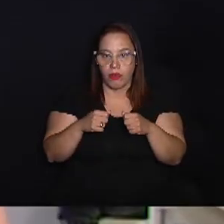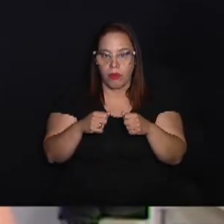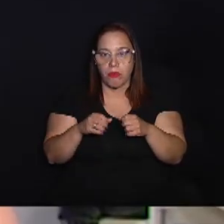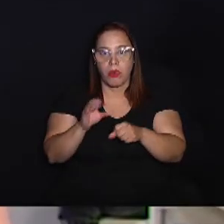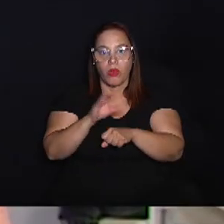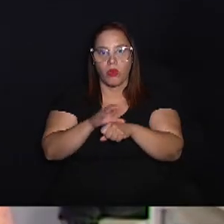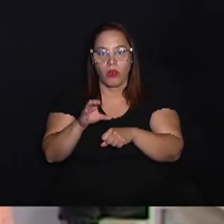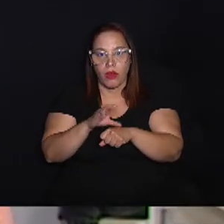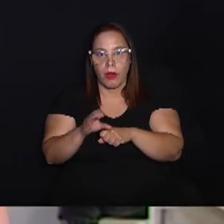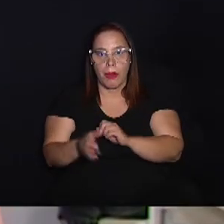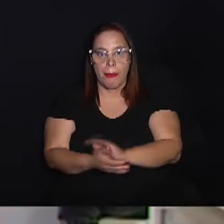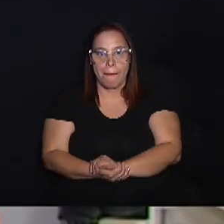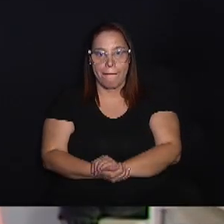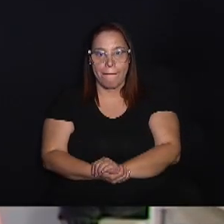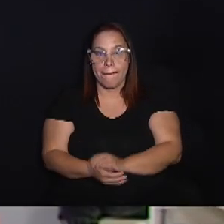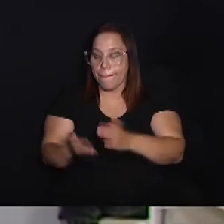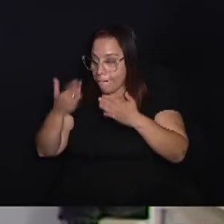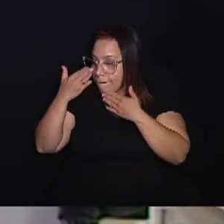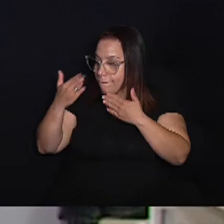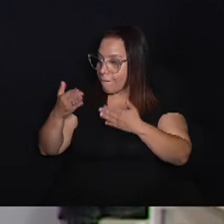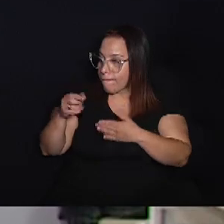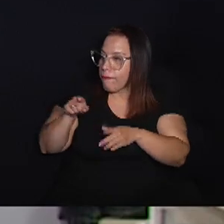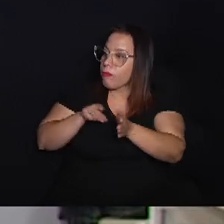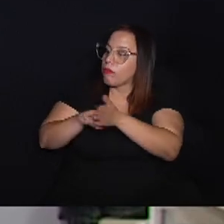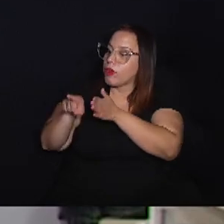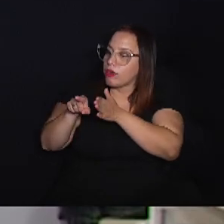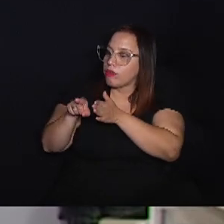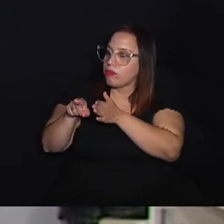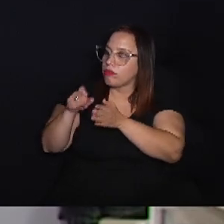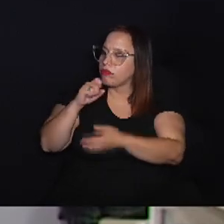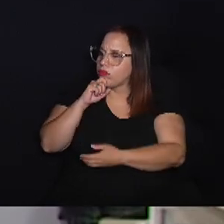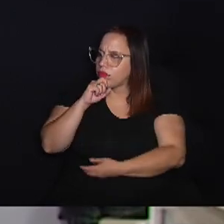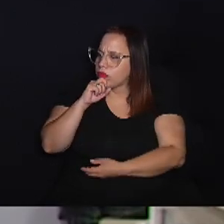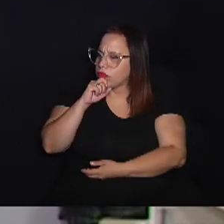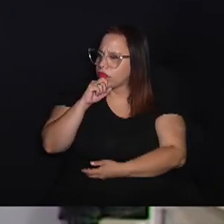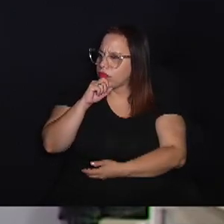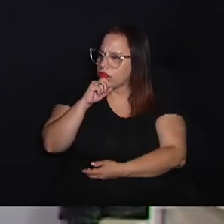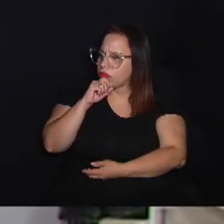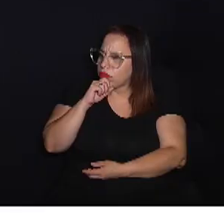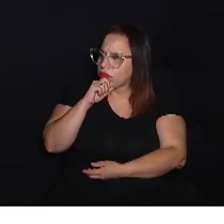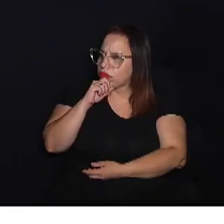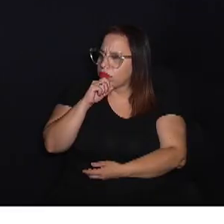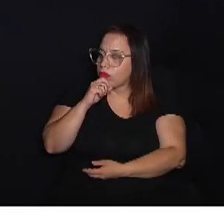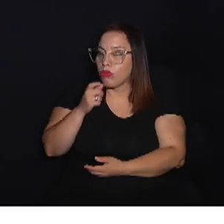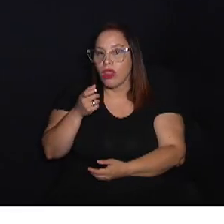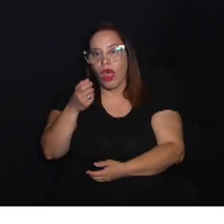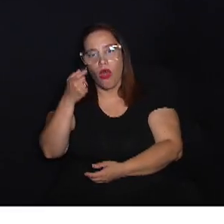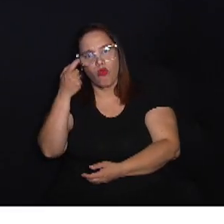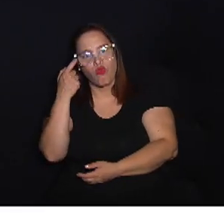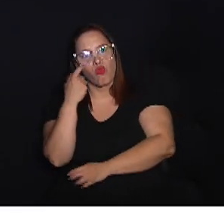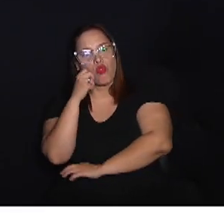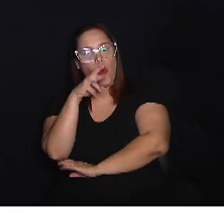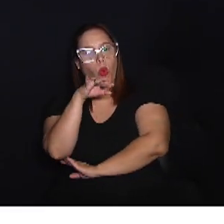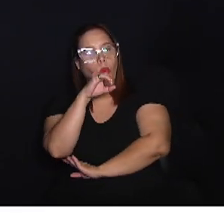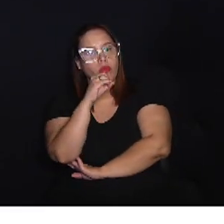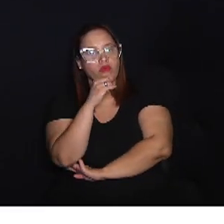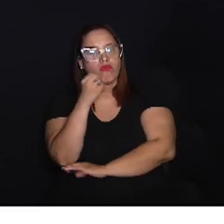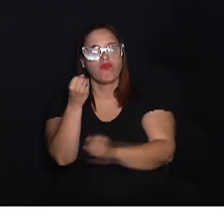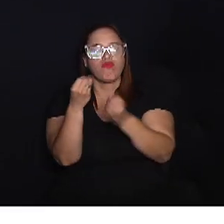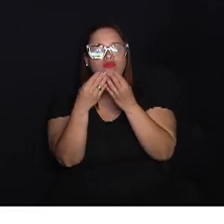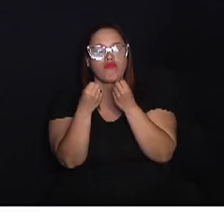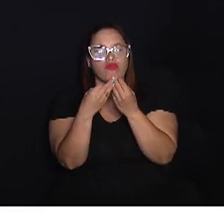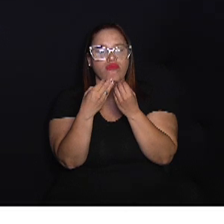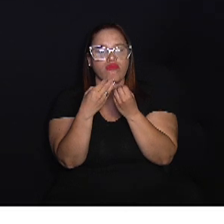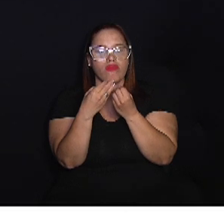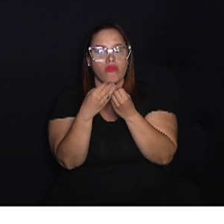curso. Obrigada pela pergunta, é um conceito. A informação, ela